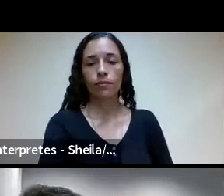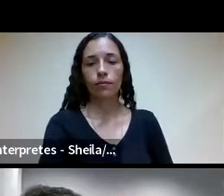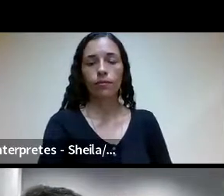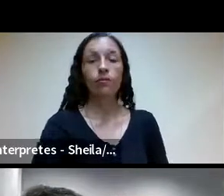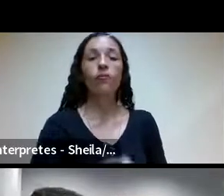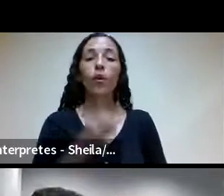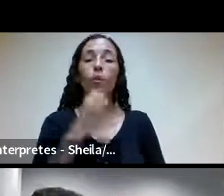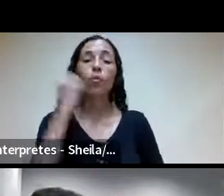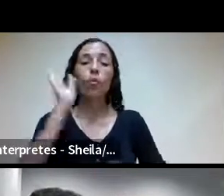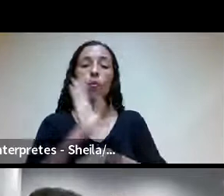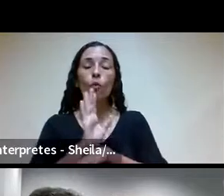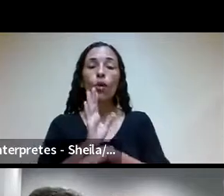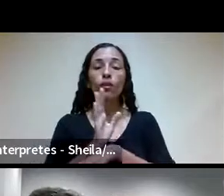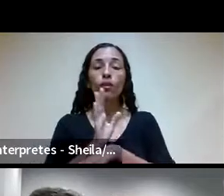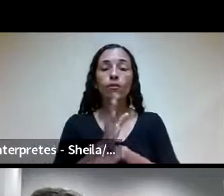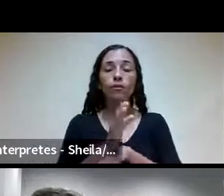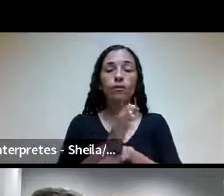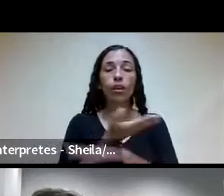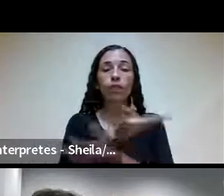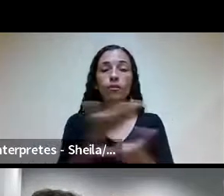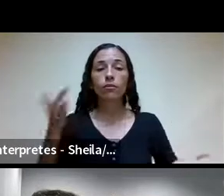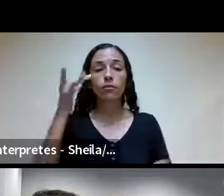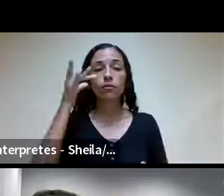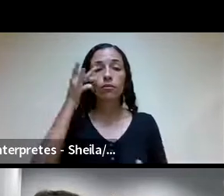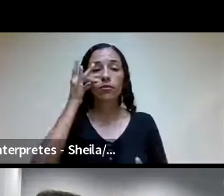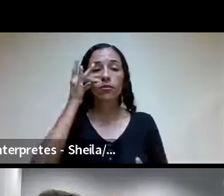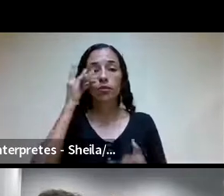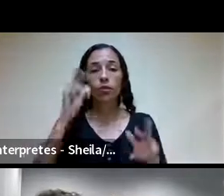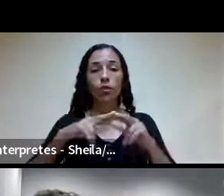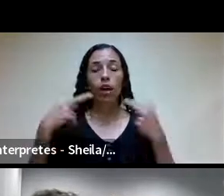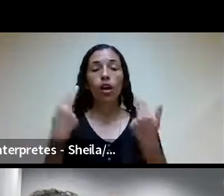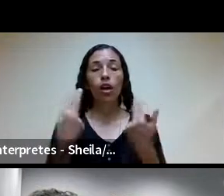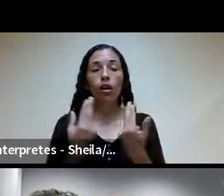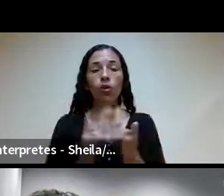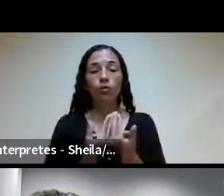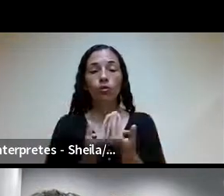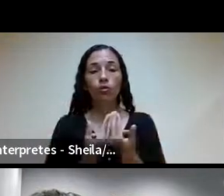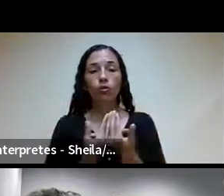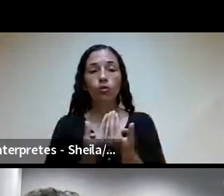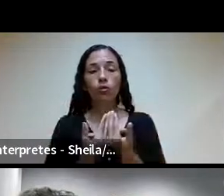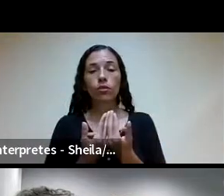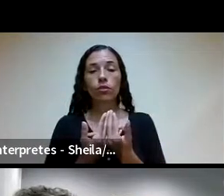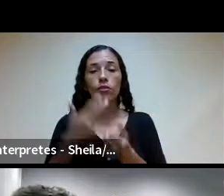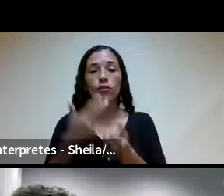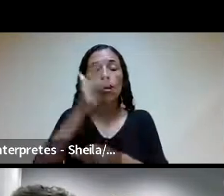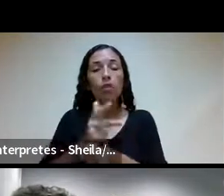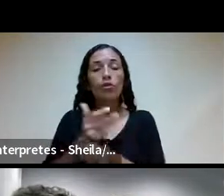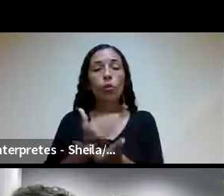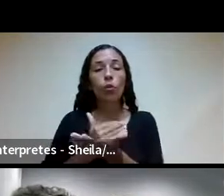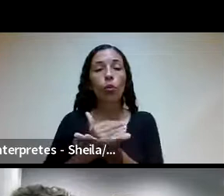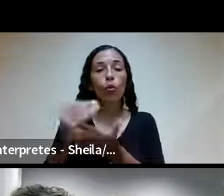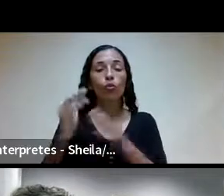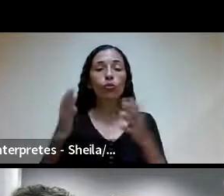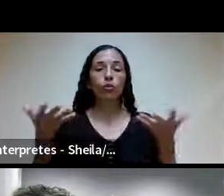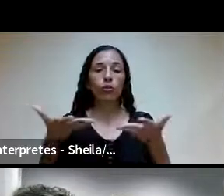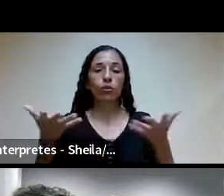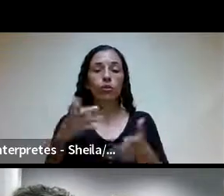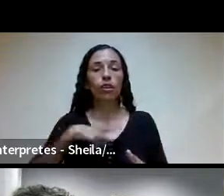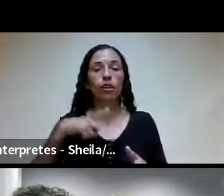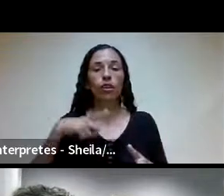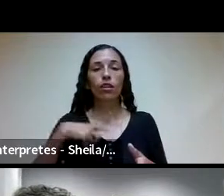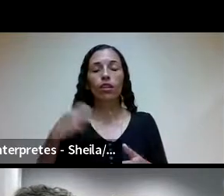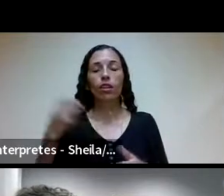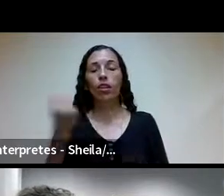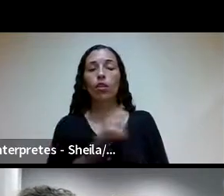Boa tarde, senhor presidente, senhores membros. A nossa sessão, a gravação iniciou agora, neste momento. Havendo número legal,